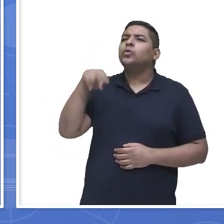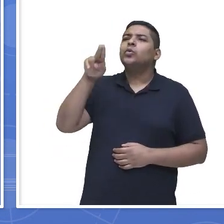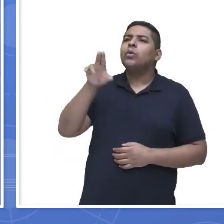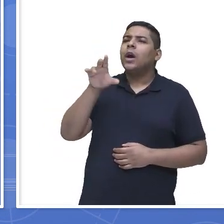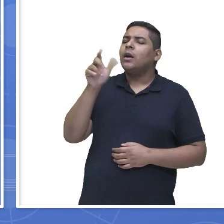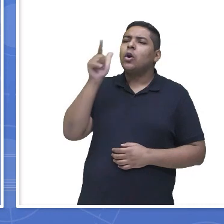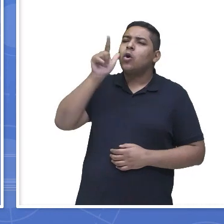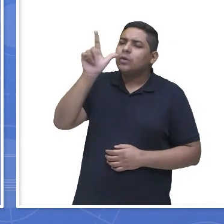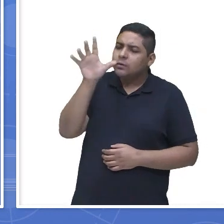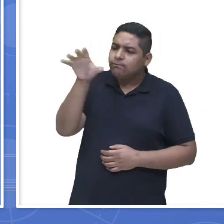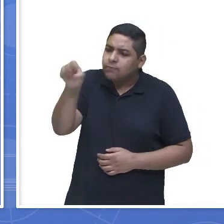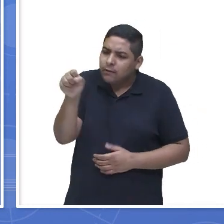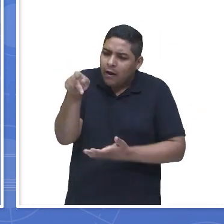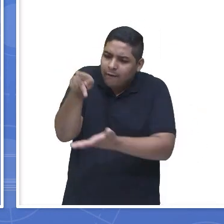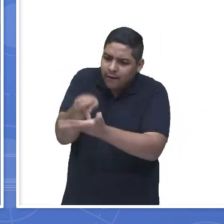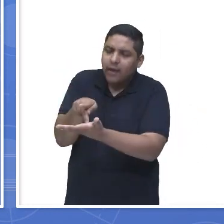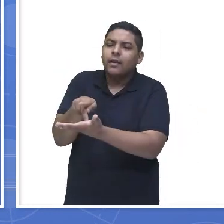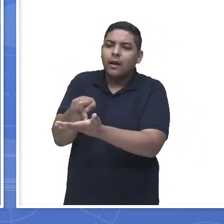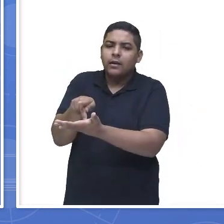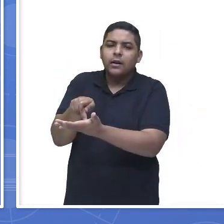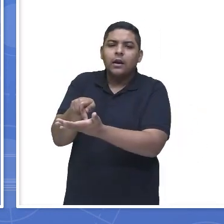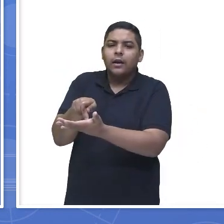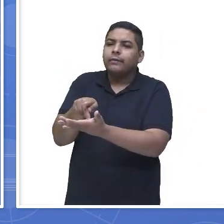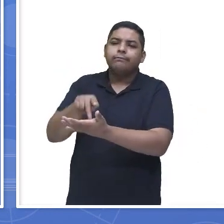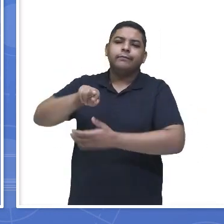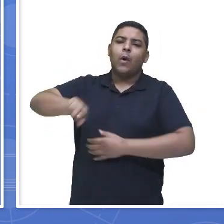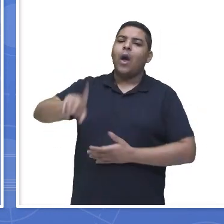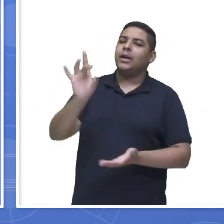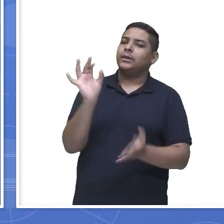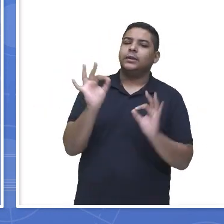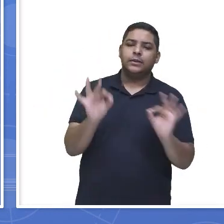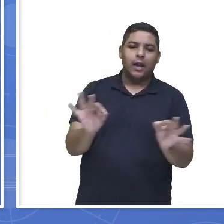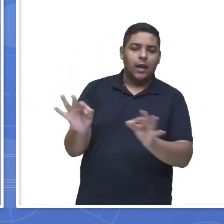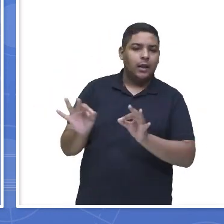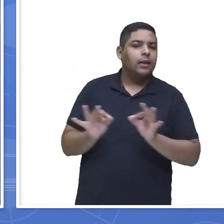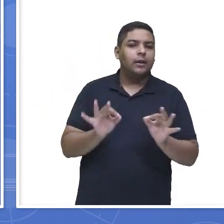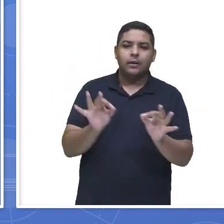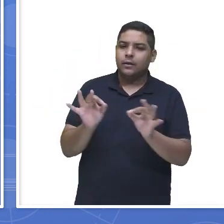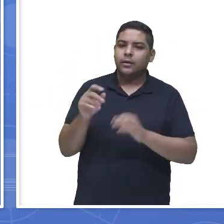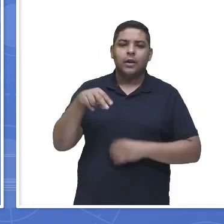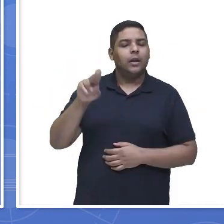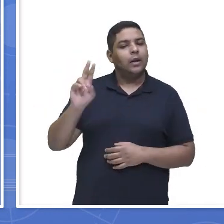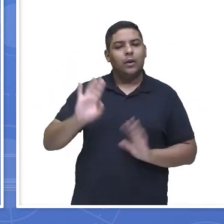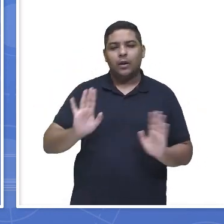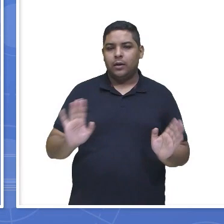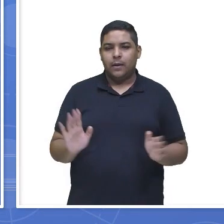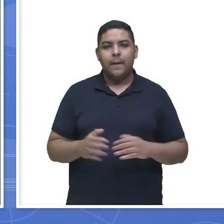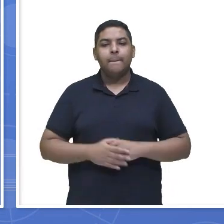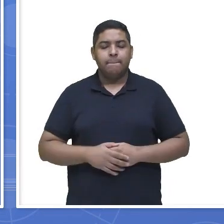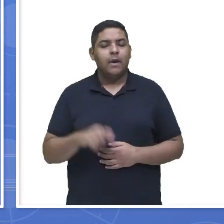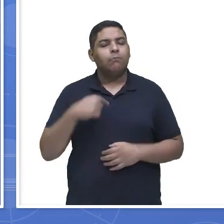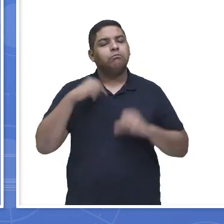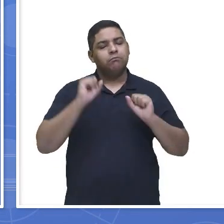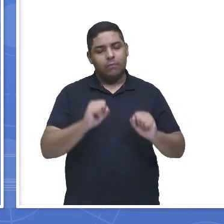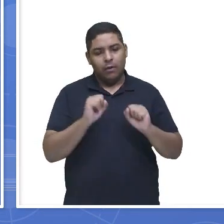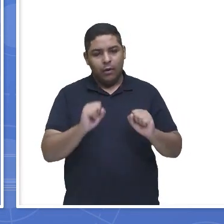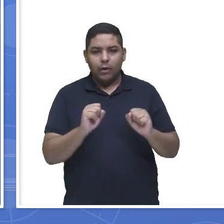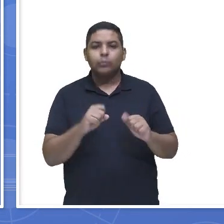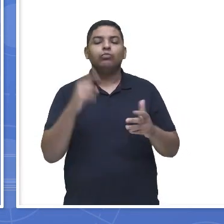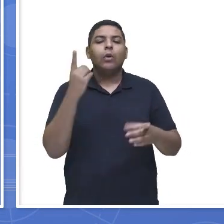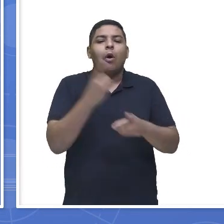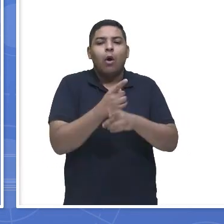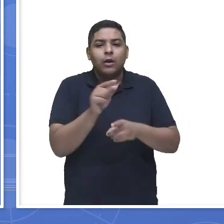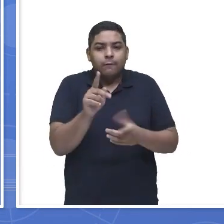verdade, que o cético diz, não está certa não. Por quê? Porque eu posso sim encontrar uma verdade.